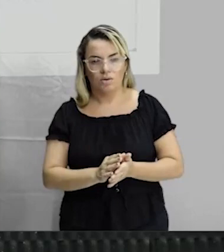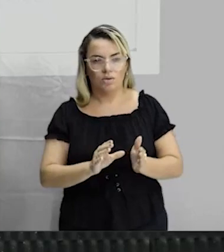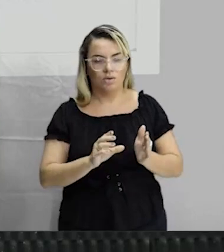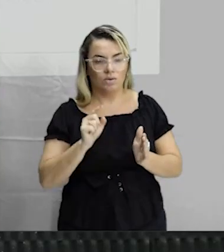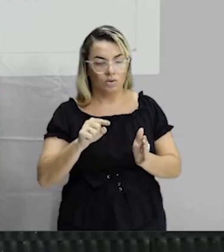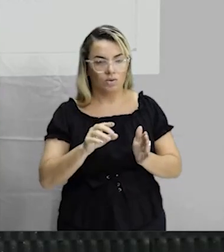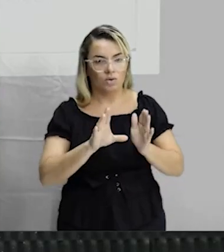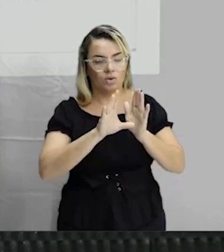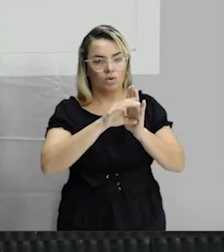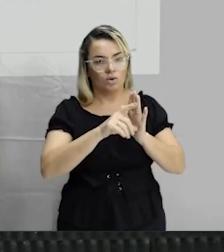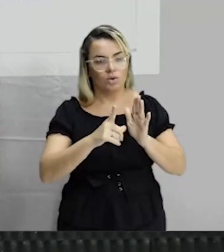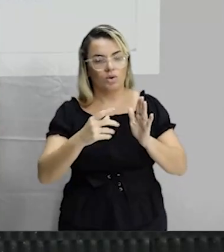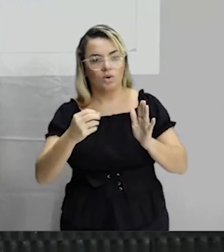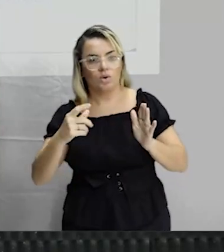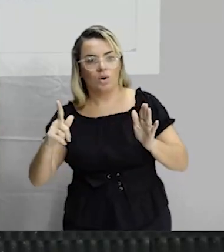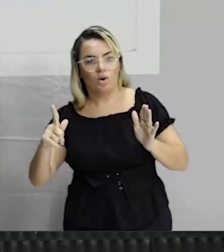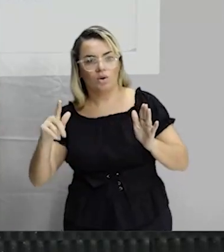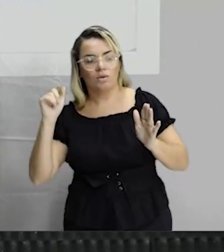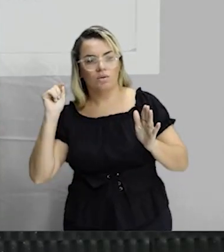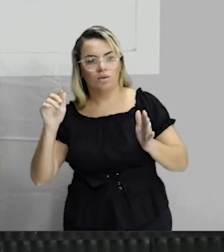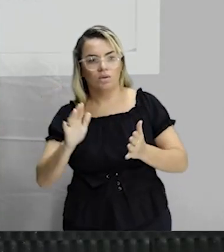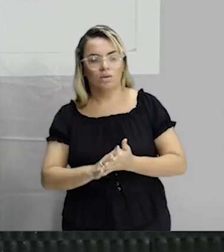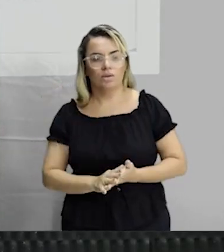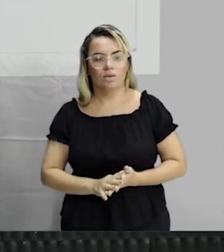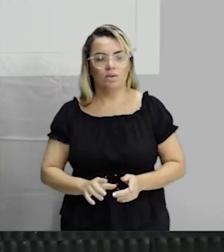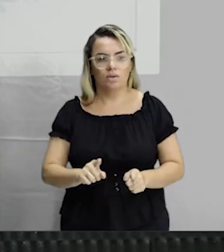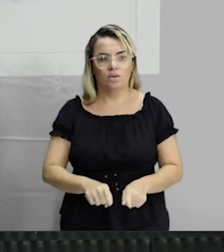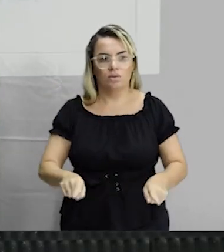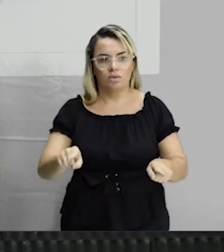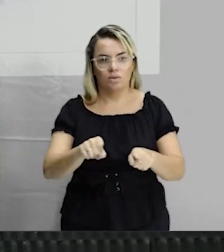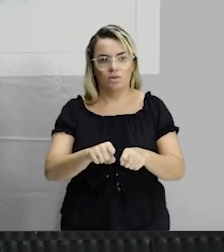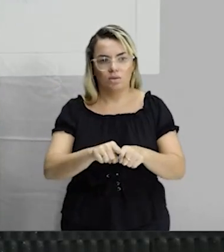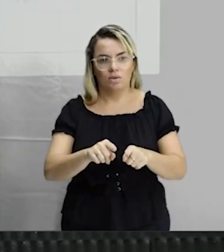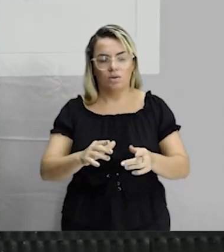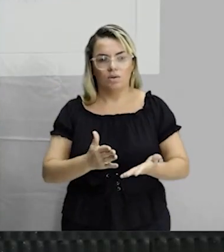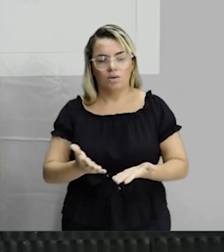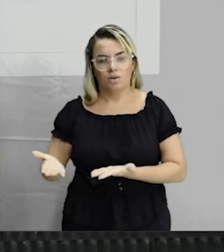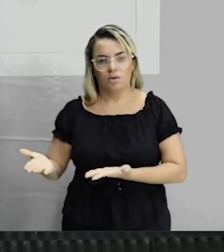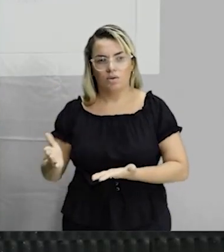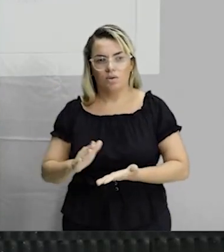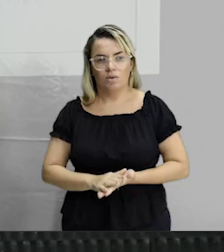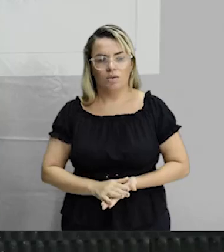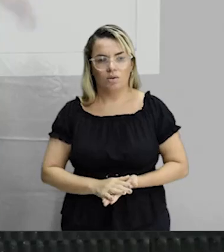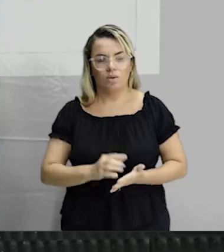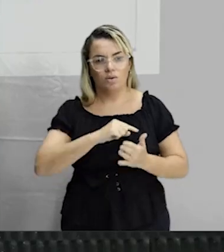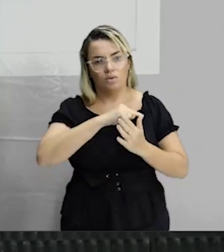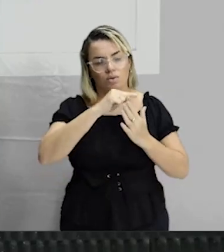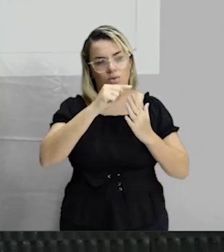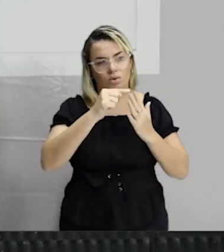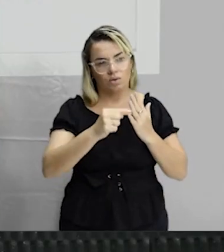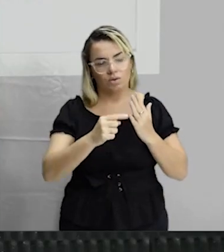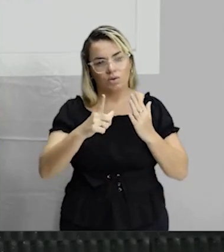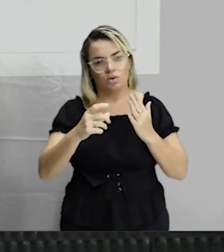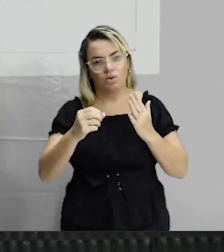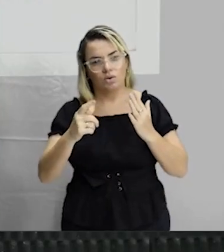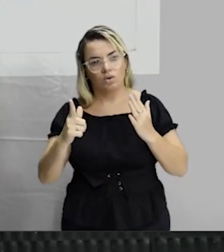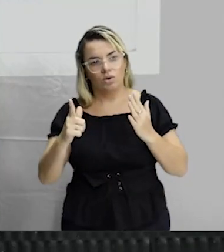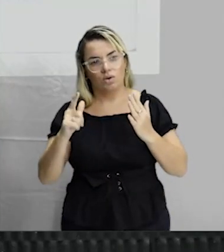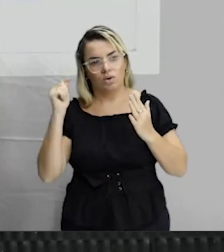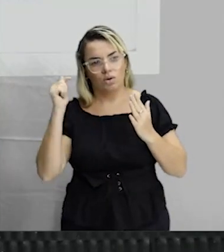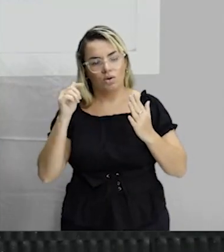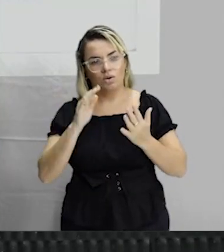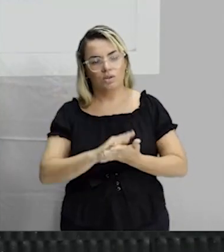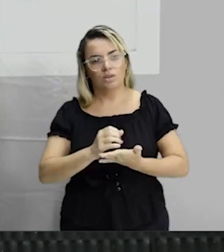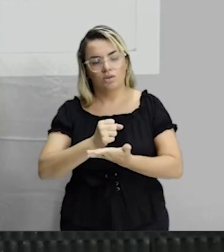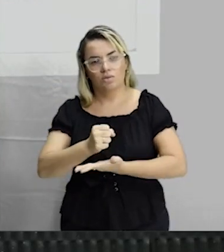aplicou a definição de logaritmo, aplicou aqui uma propriedade dos logaritmos. Às